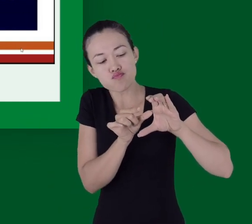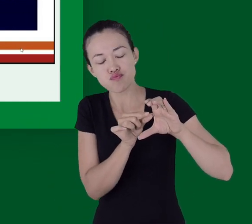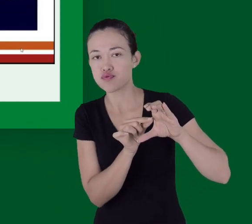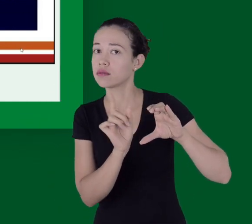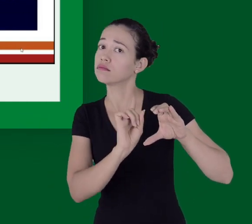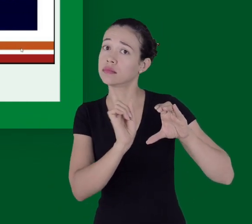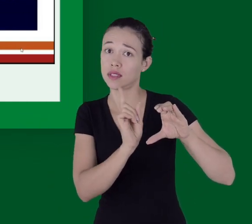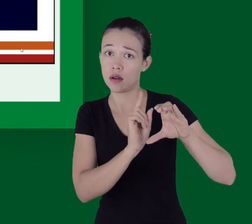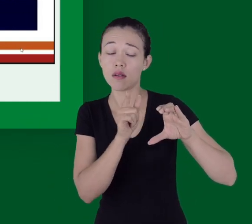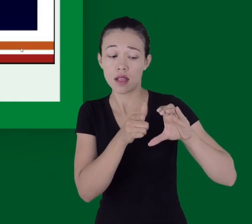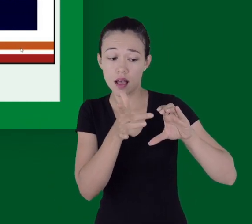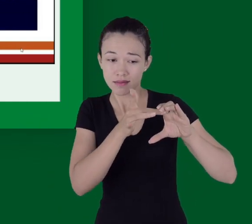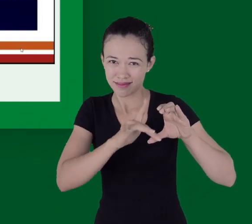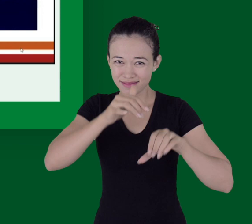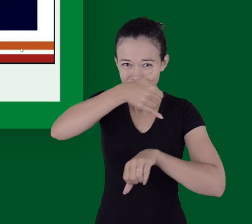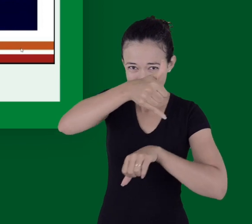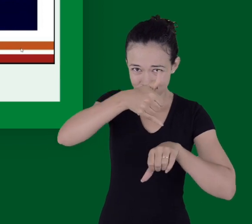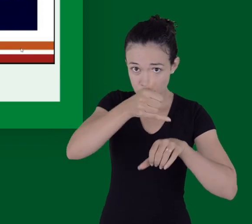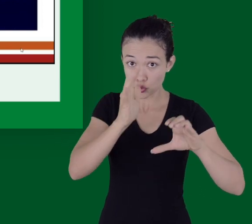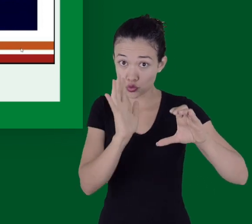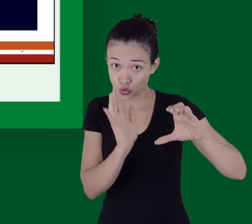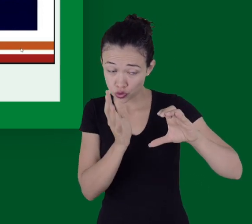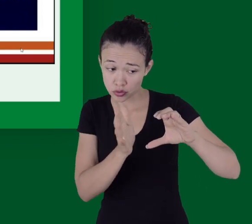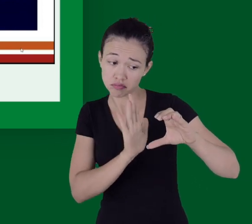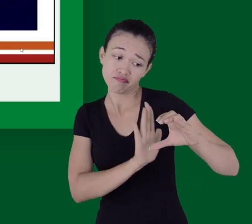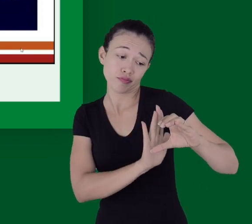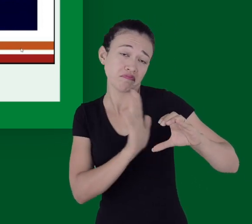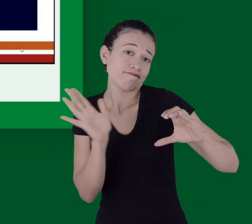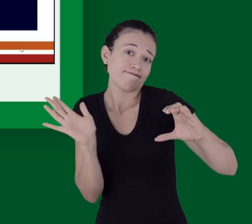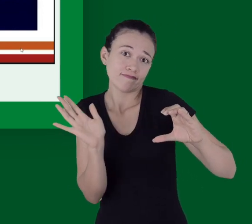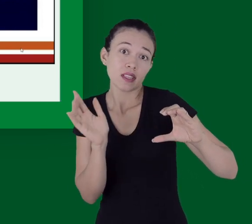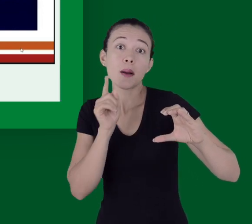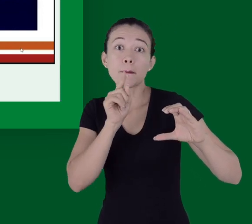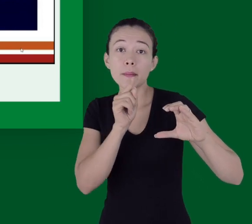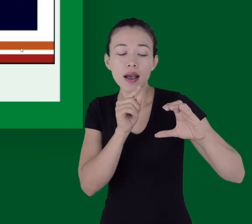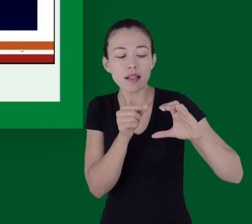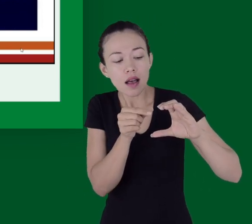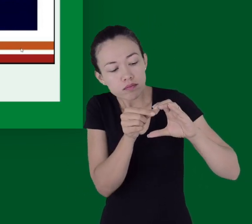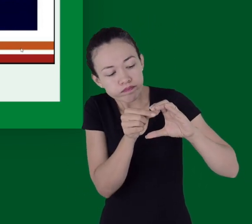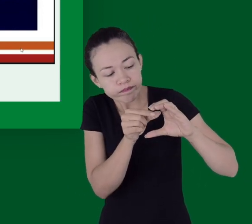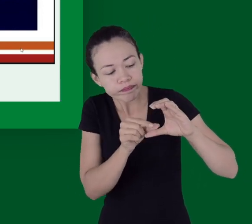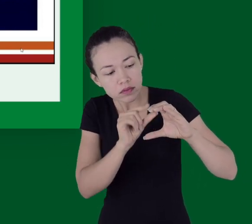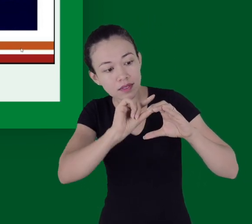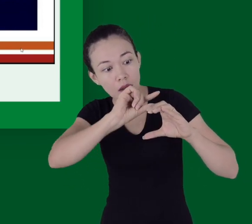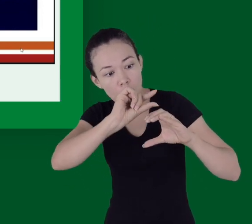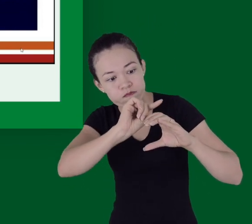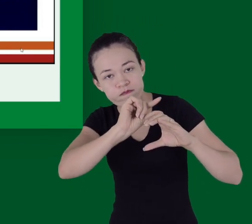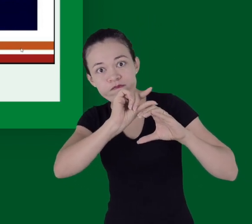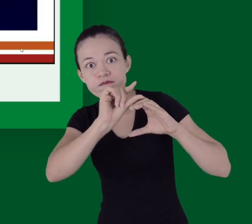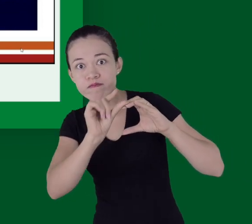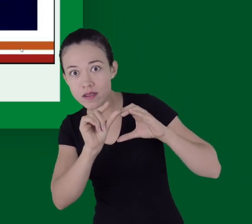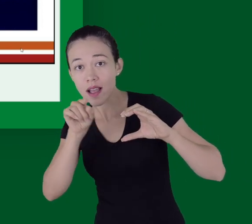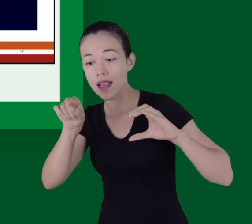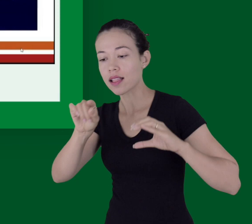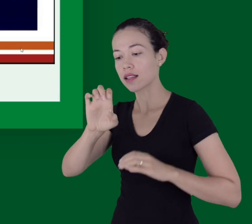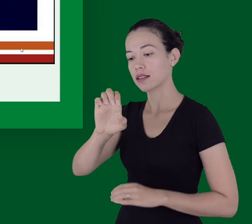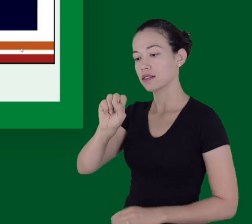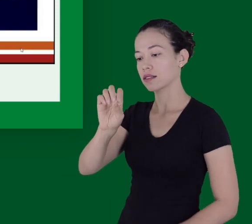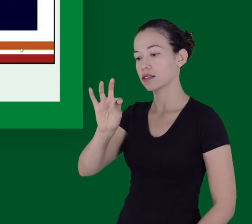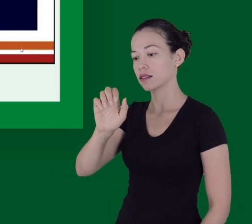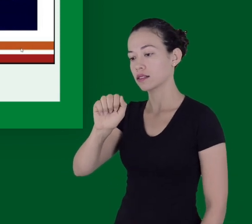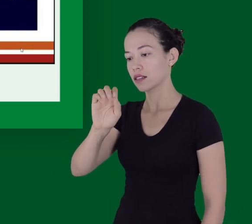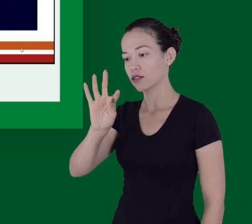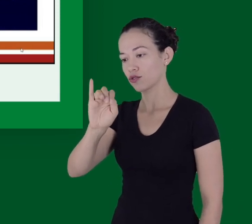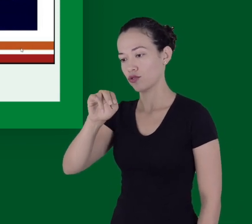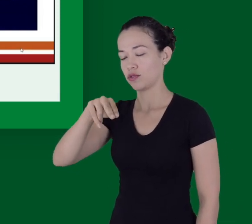depositado. O que foi depositado não tem mais jeito. Ela mais estabiliza a placa do que tira o colesterol que já foi depositado, tá? De forma